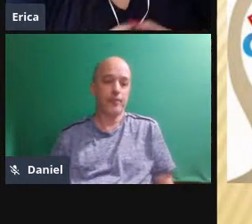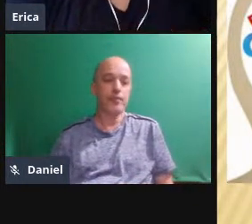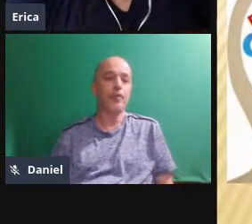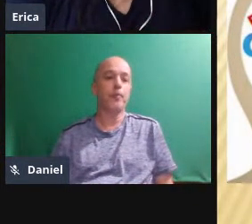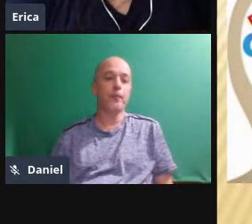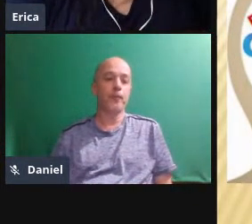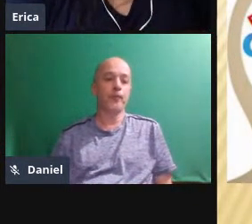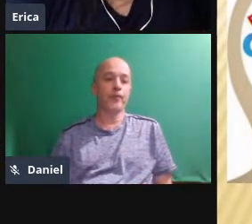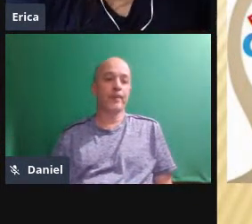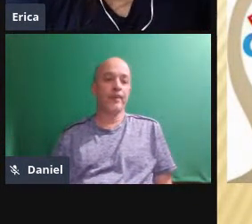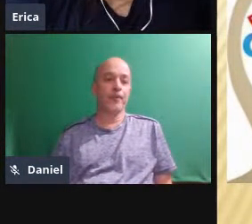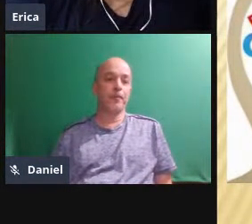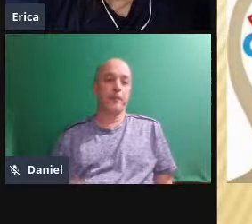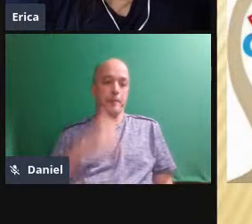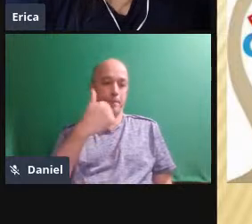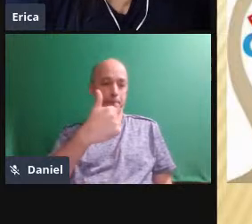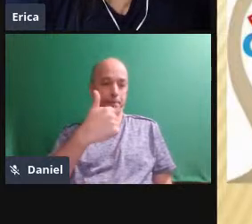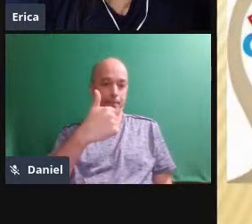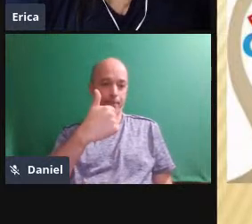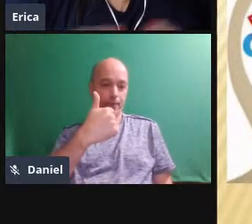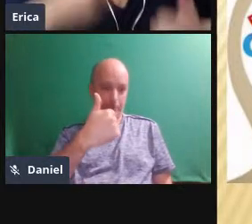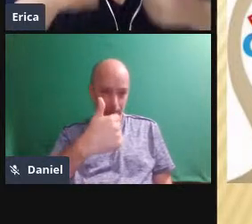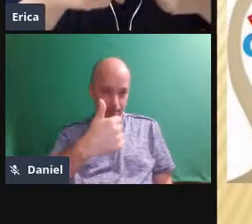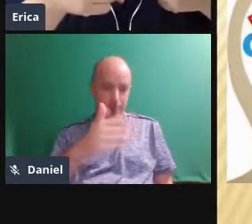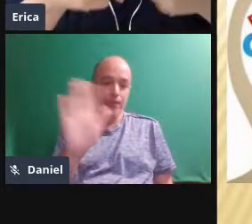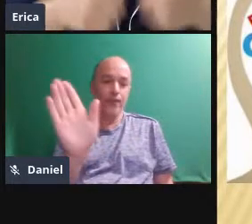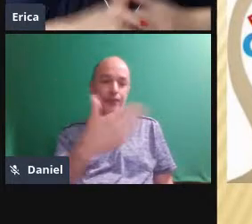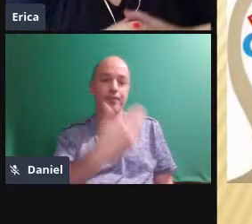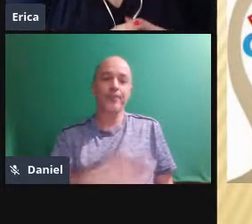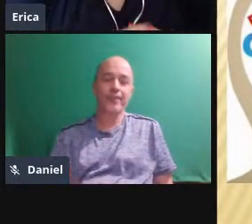já regulamentou isso, essa terminologia.